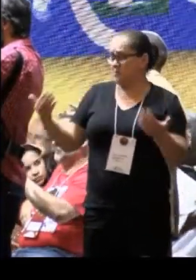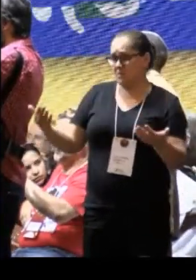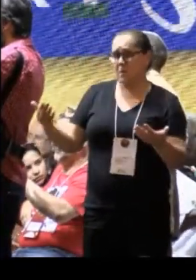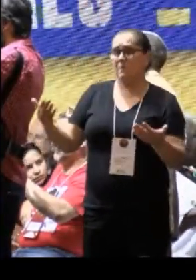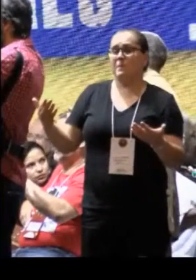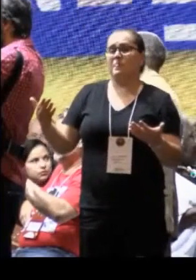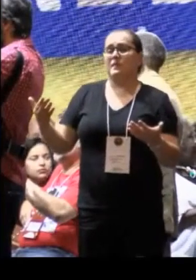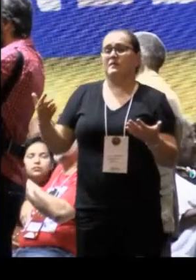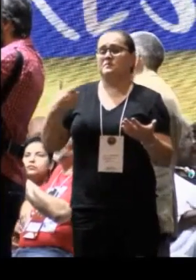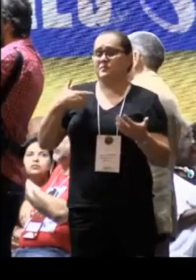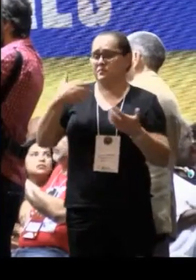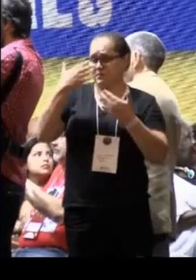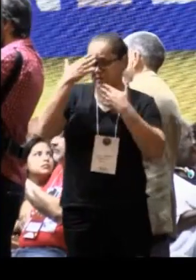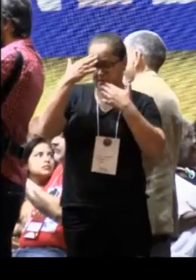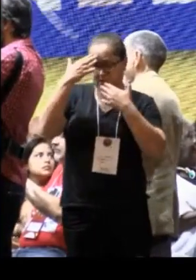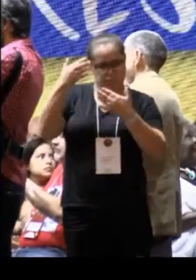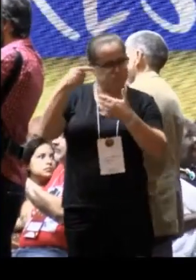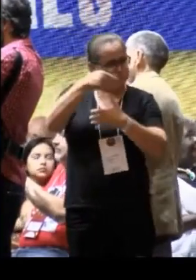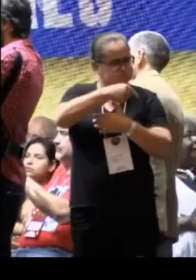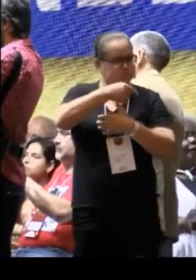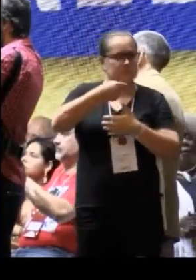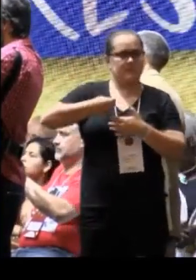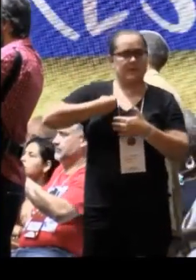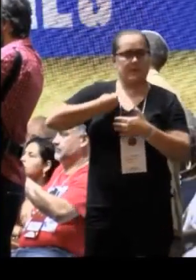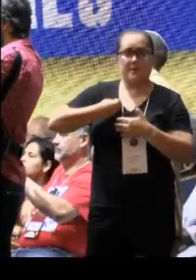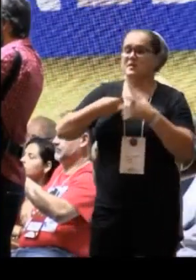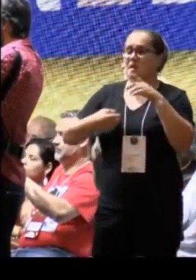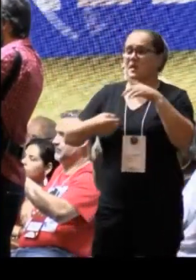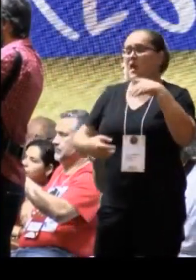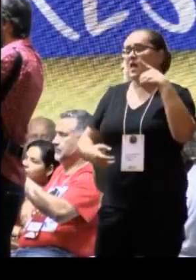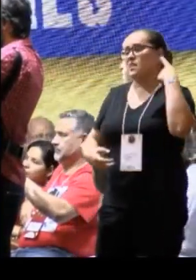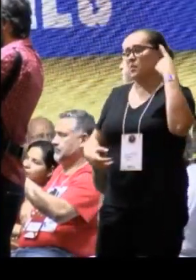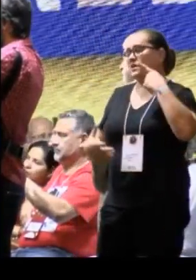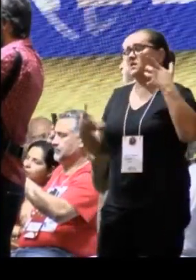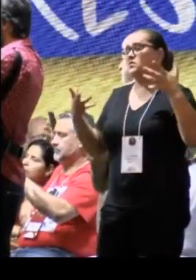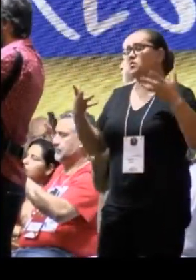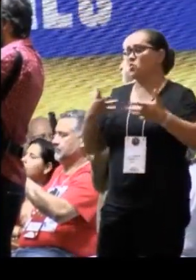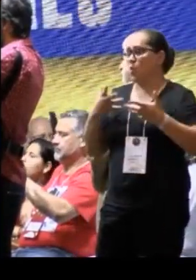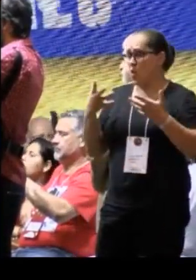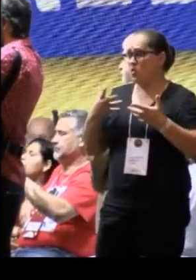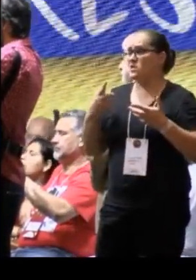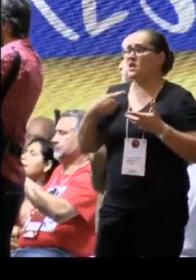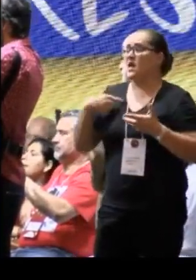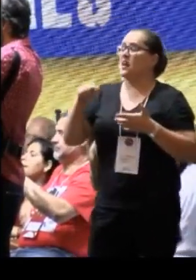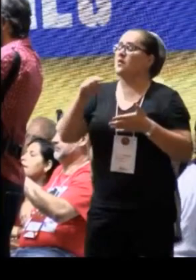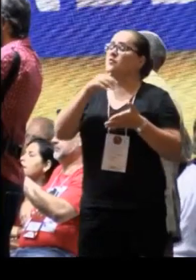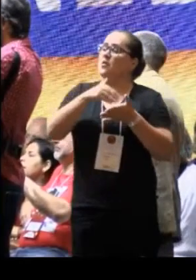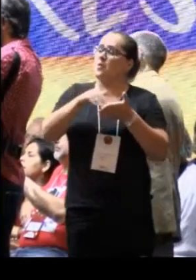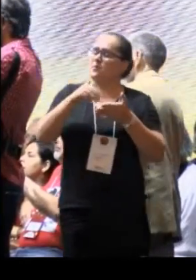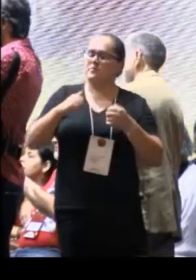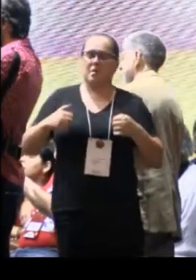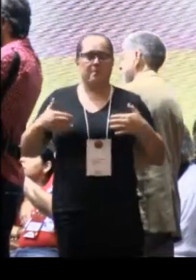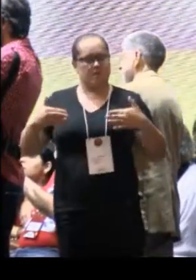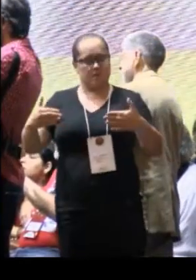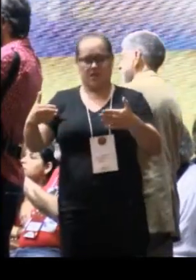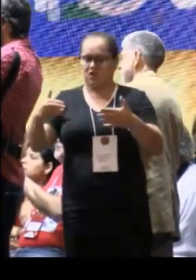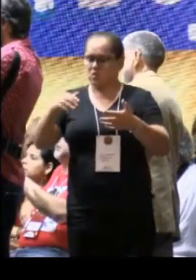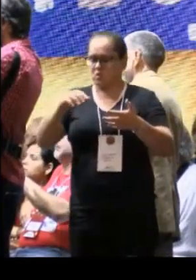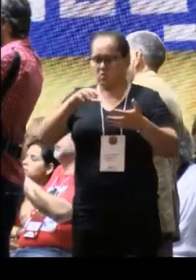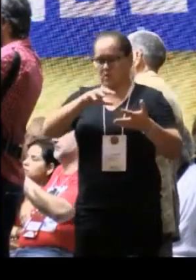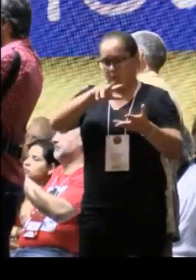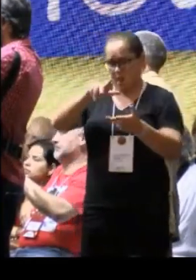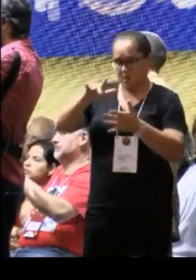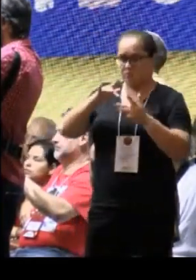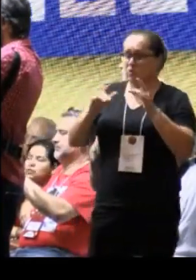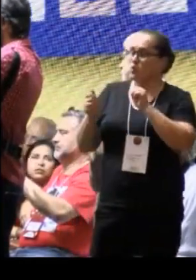O Tayana, que está aqui presente, que é deputado hoje, ele foi ministro das Relações Exteriores junto com o Celso